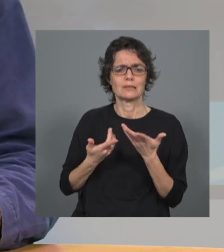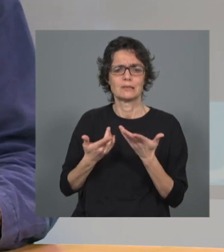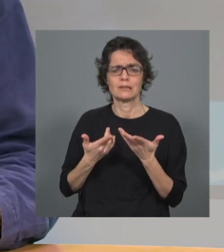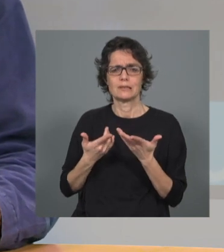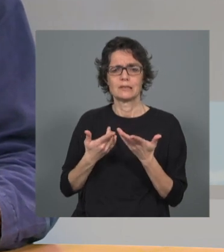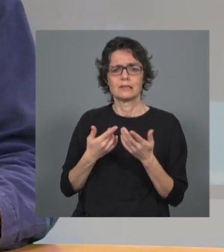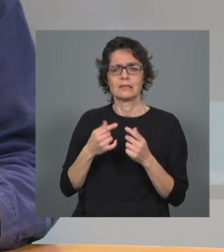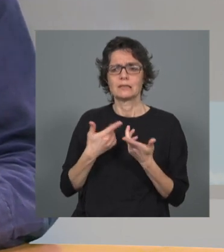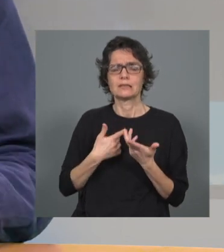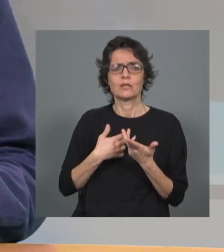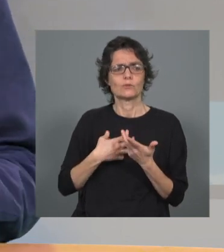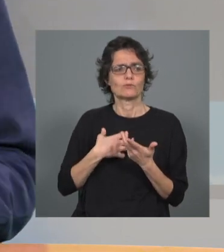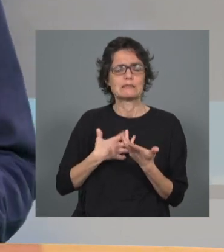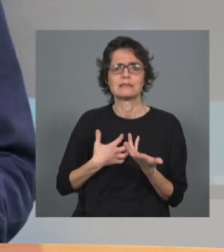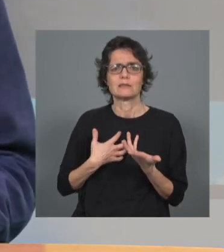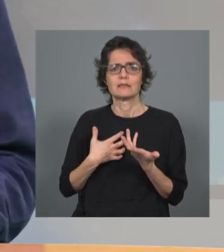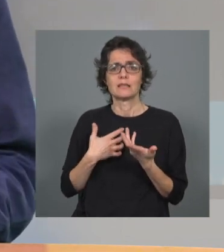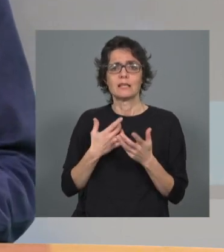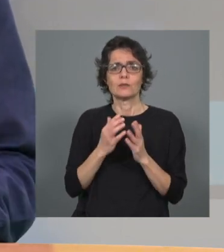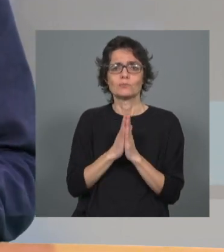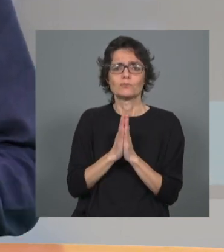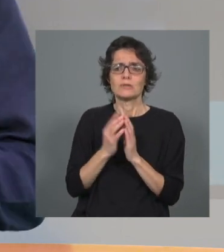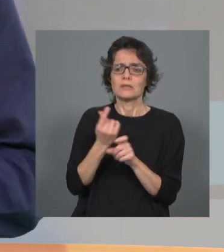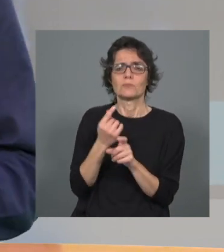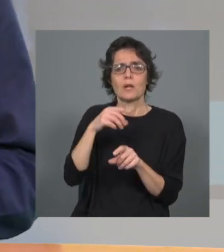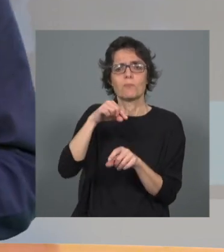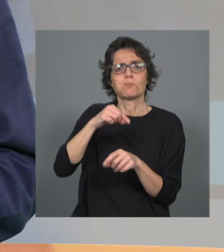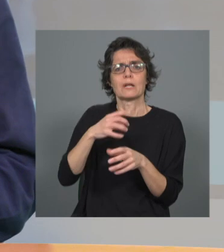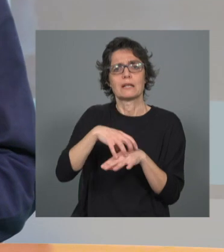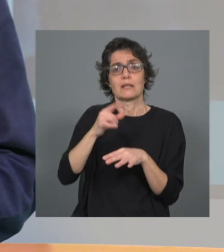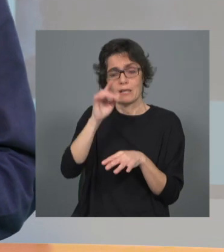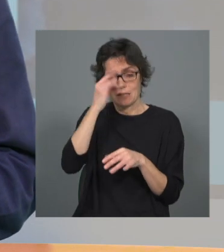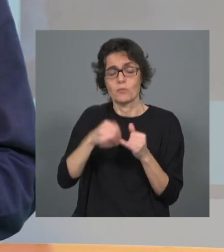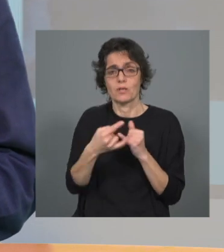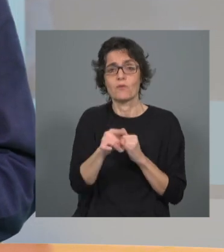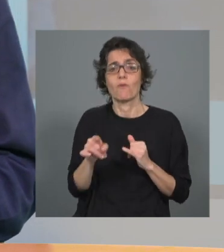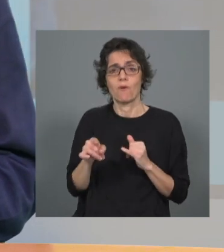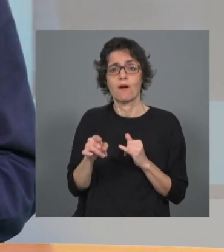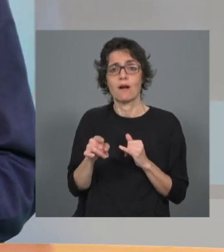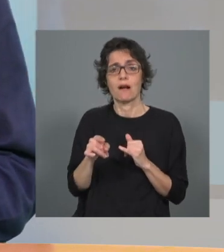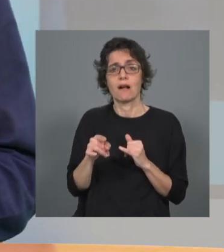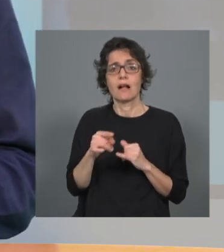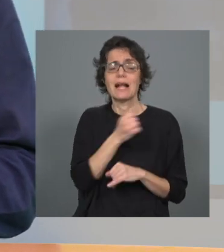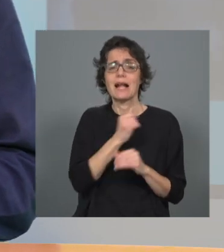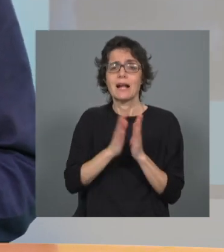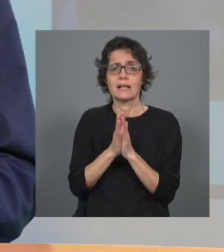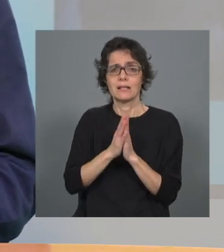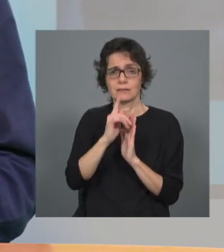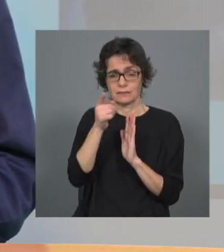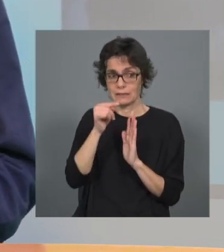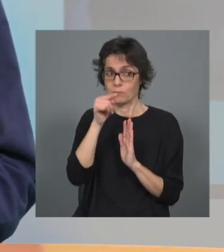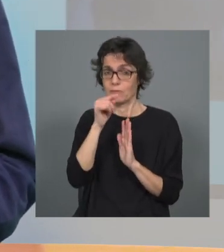cientes desse risco. Isso é que eu gostava de realçar. Portanto, eles sabem que todos os anos as igrejas são um